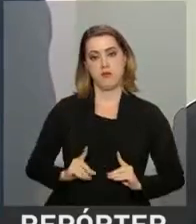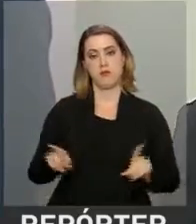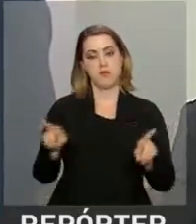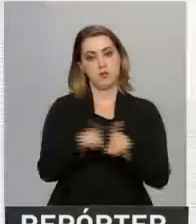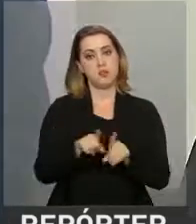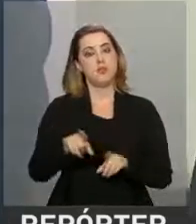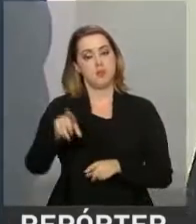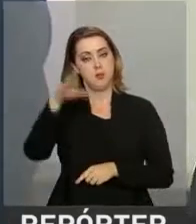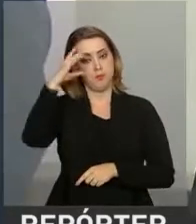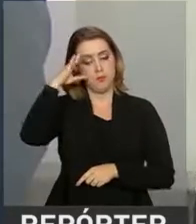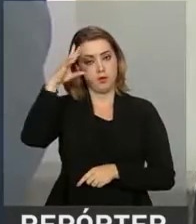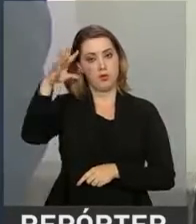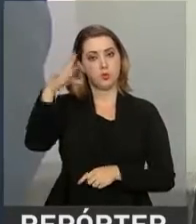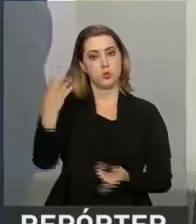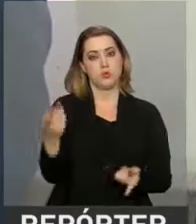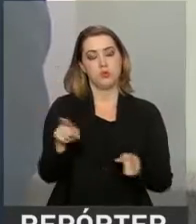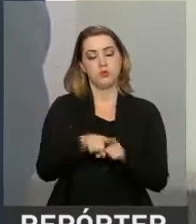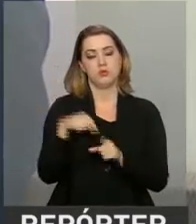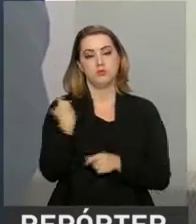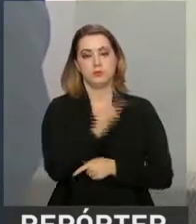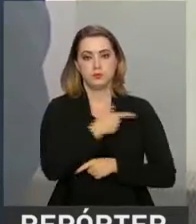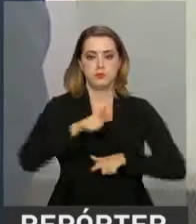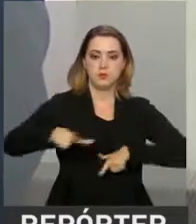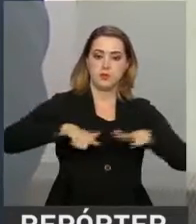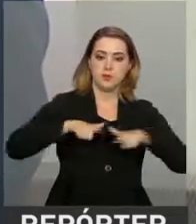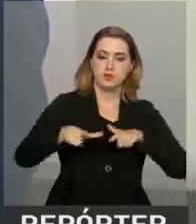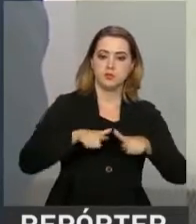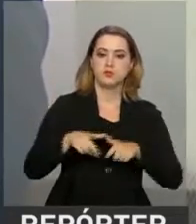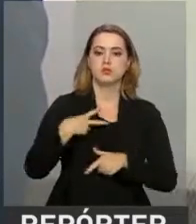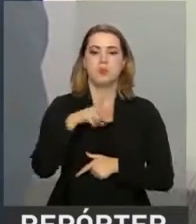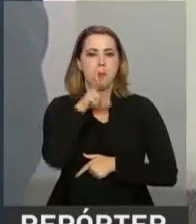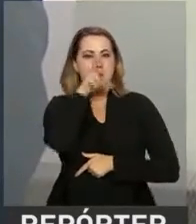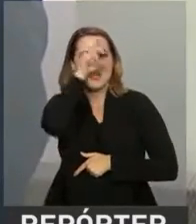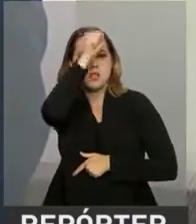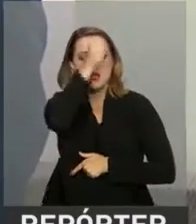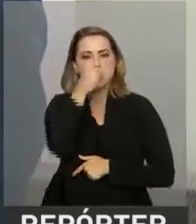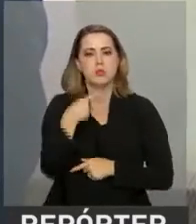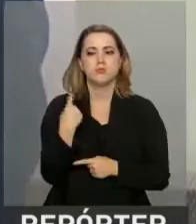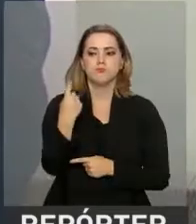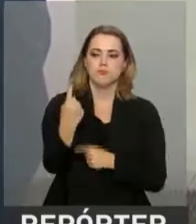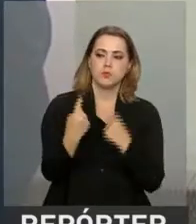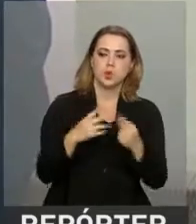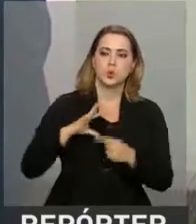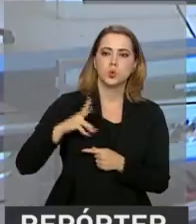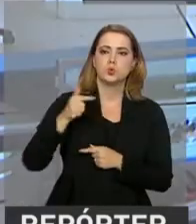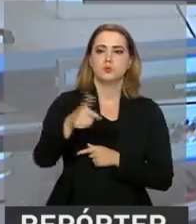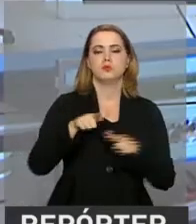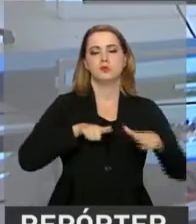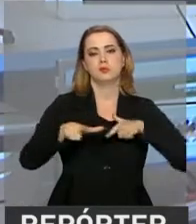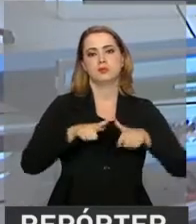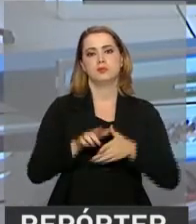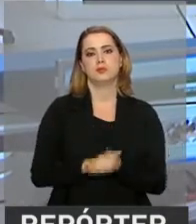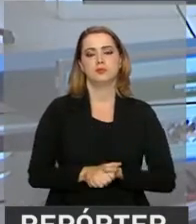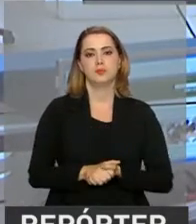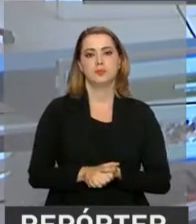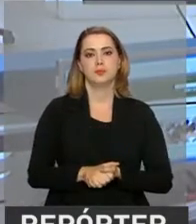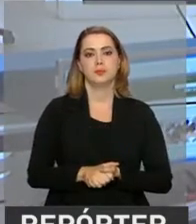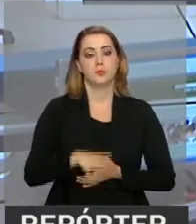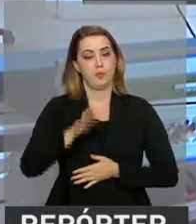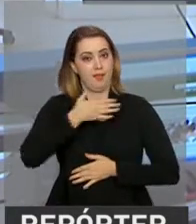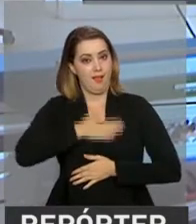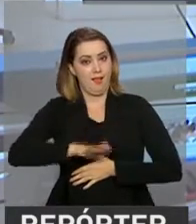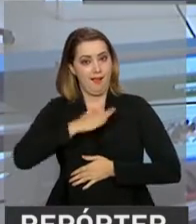também sonham. Nós estamos trabalhando nisso e vamos trabalhar muito fortemente em todas as nossas ações. Fica